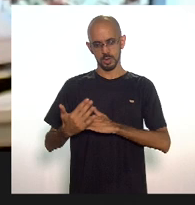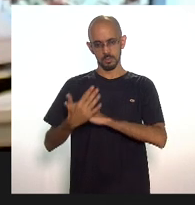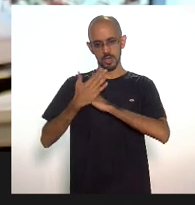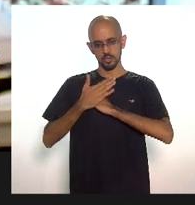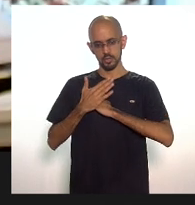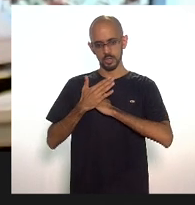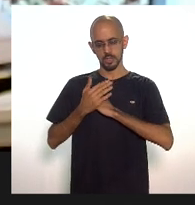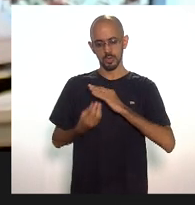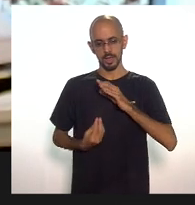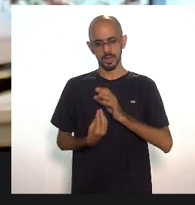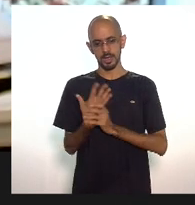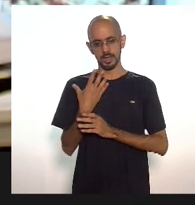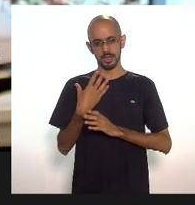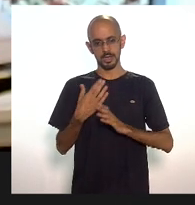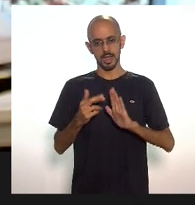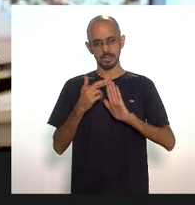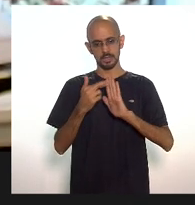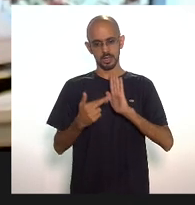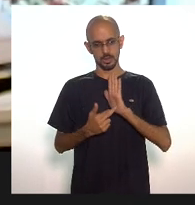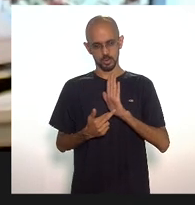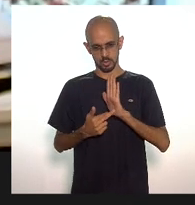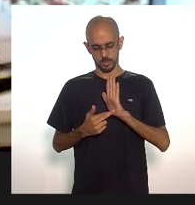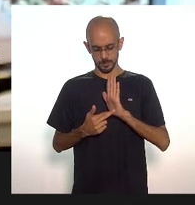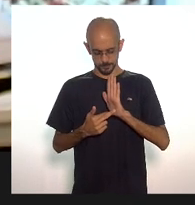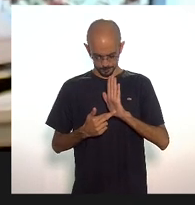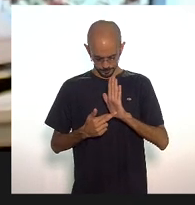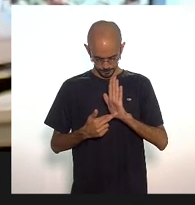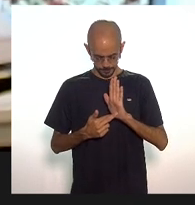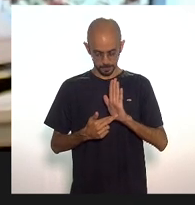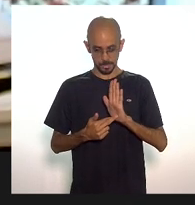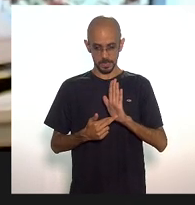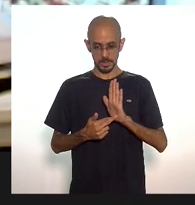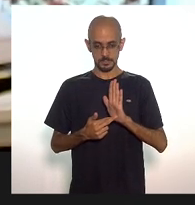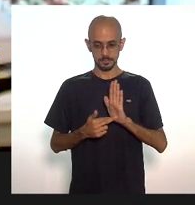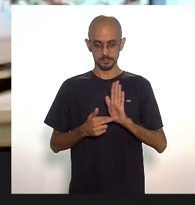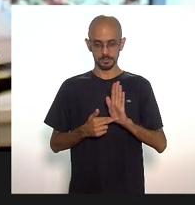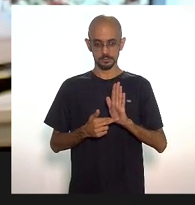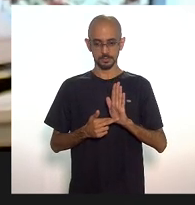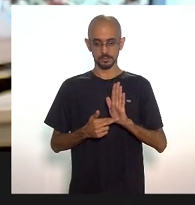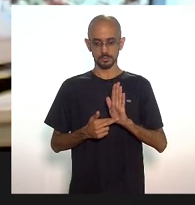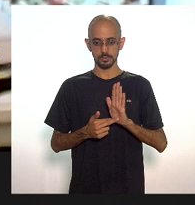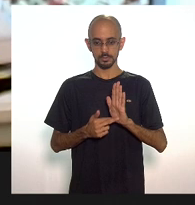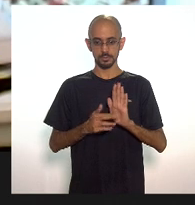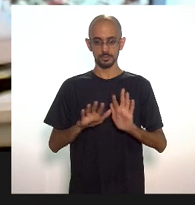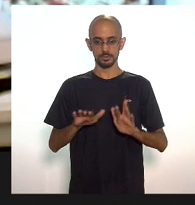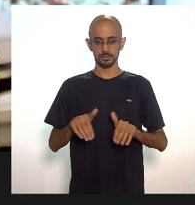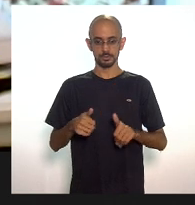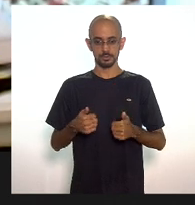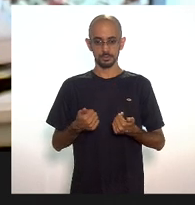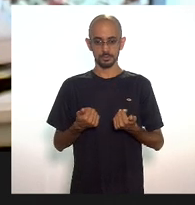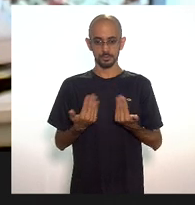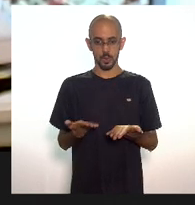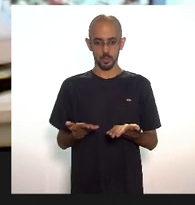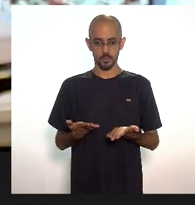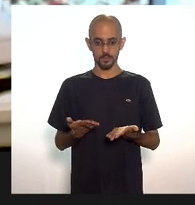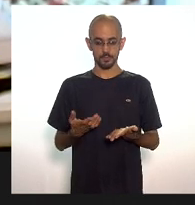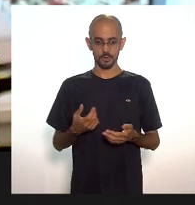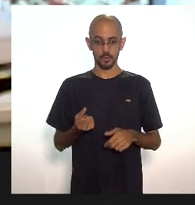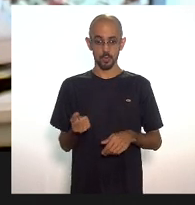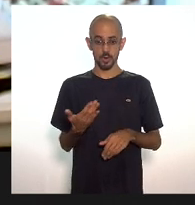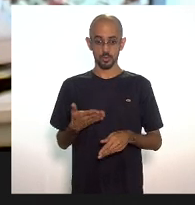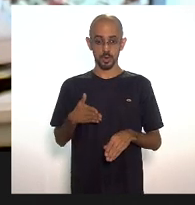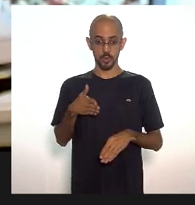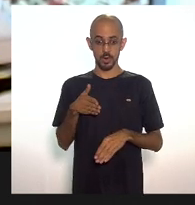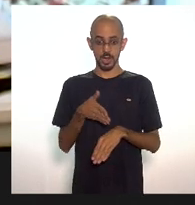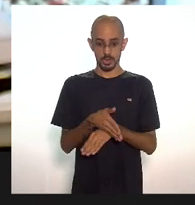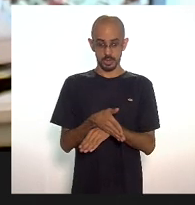a elaborar esse relatório. E recebeu, eles estavam dizendo, a hora que eu acabei de entrar aqui,